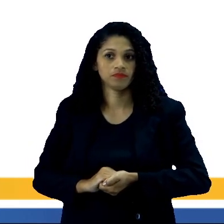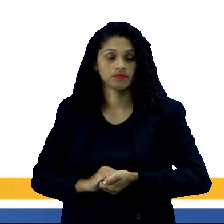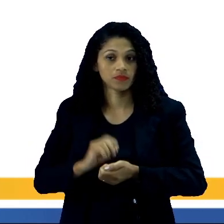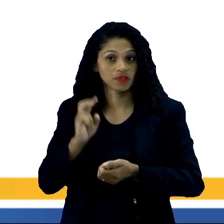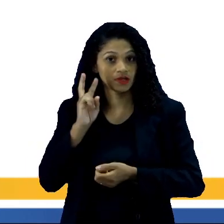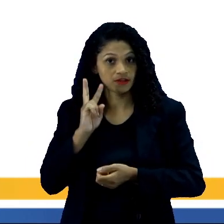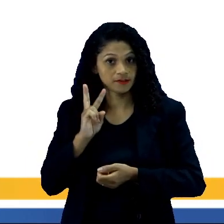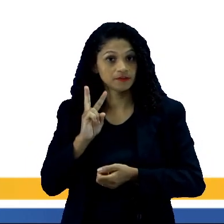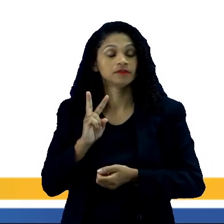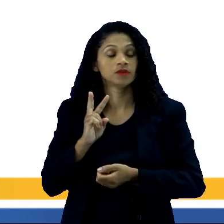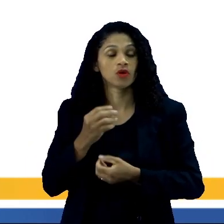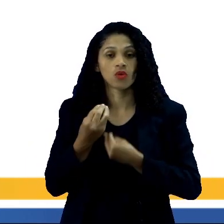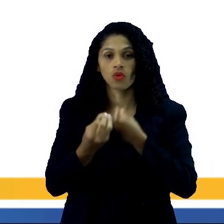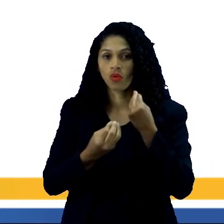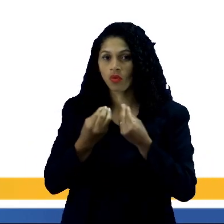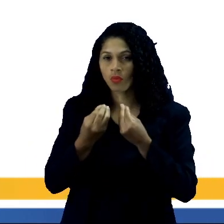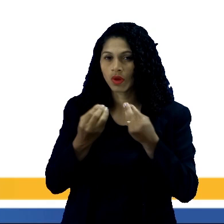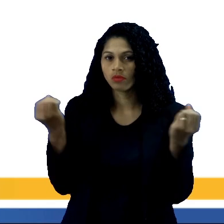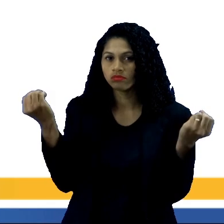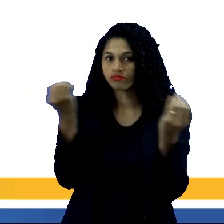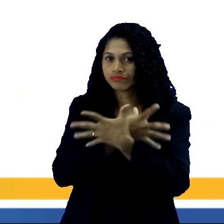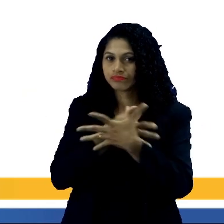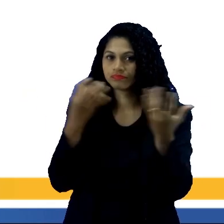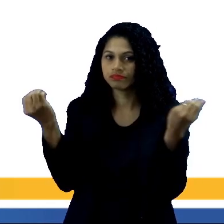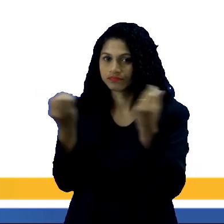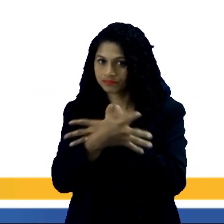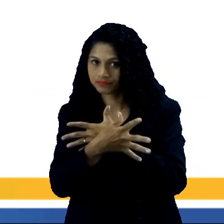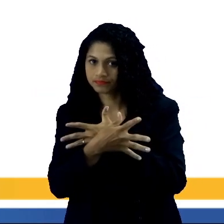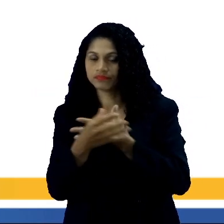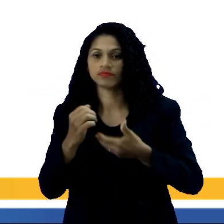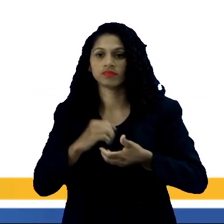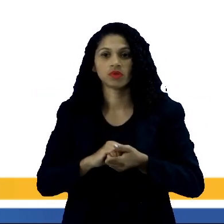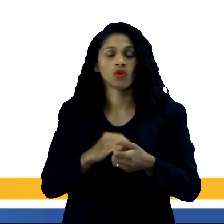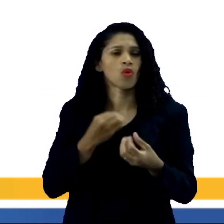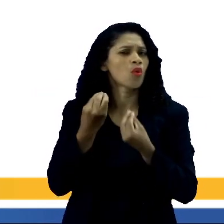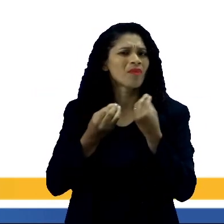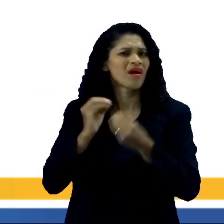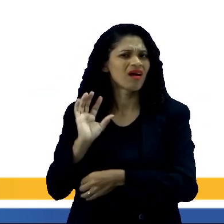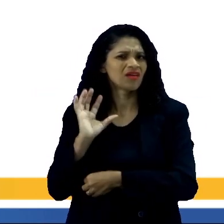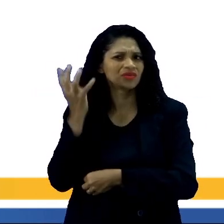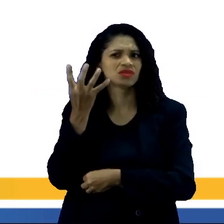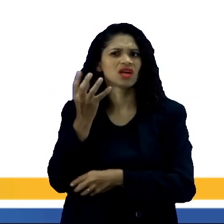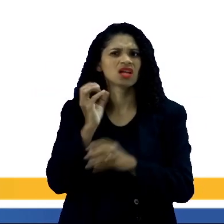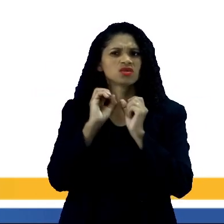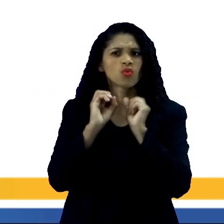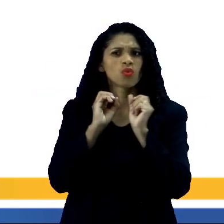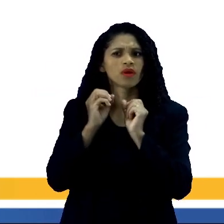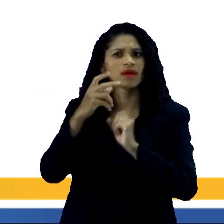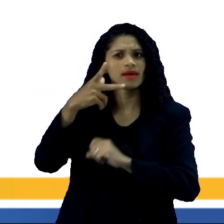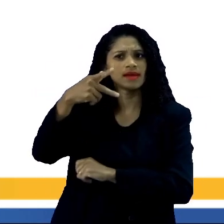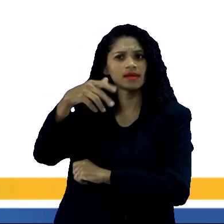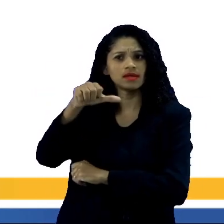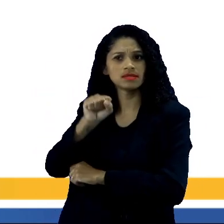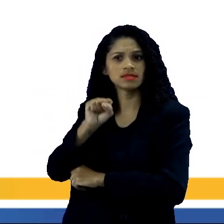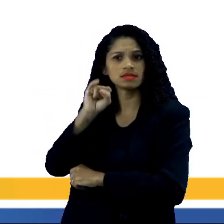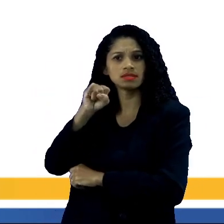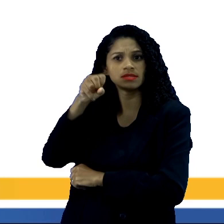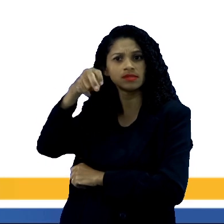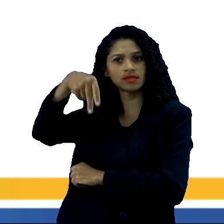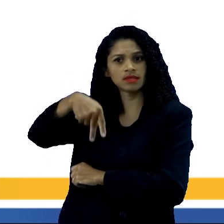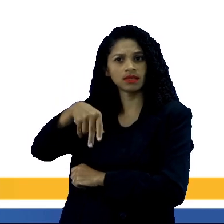viu agora, visualizou como que é um neurônio, como é que acontece o que a gente chama de sinapses e a transmissão de impulsos